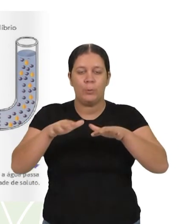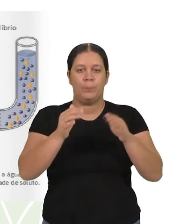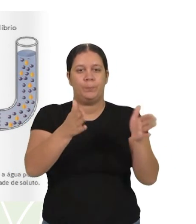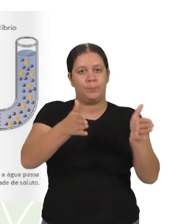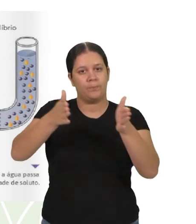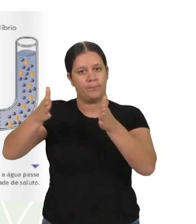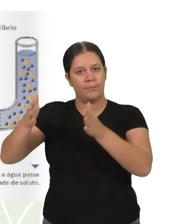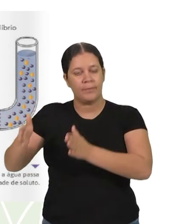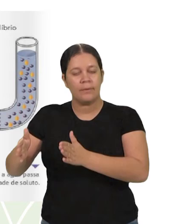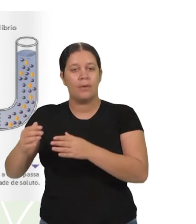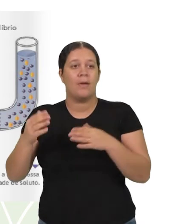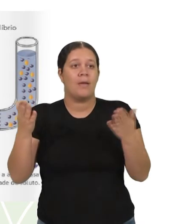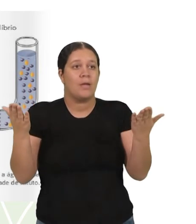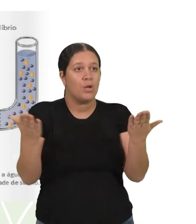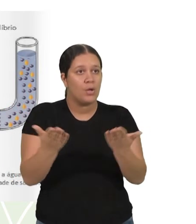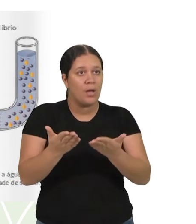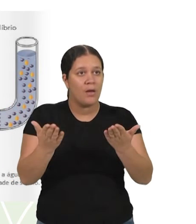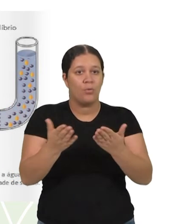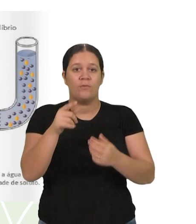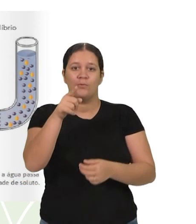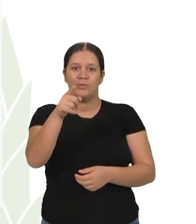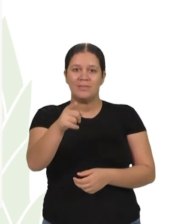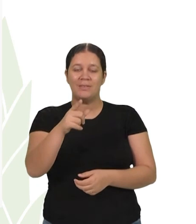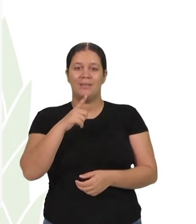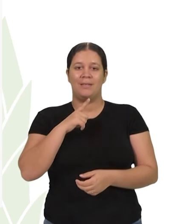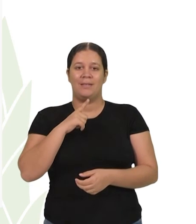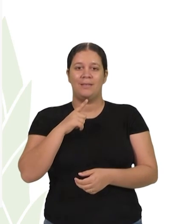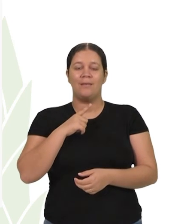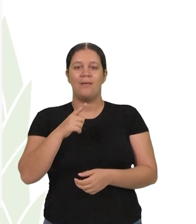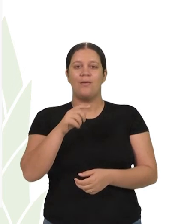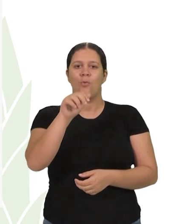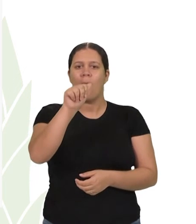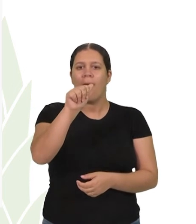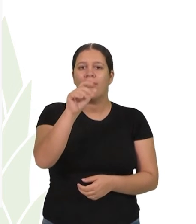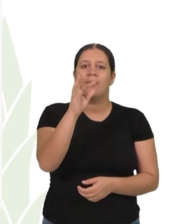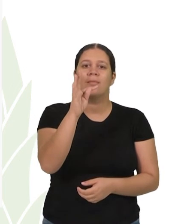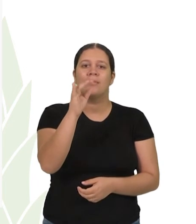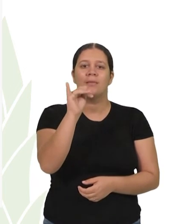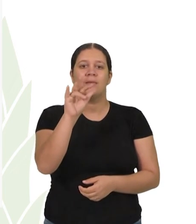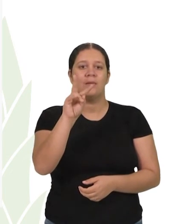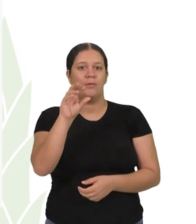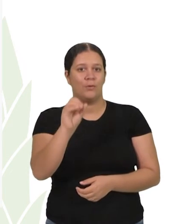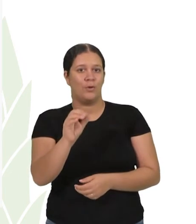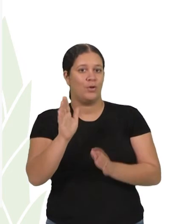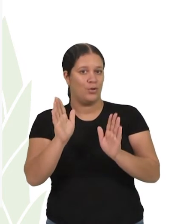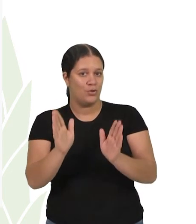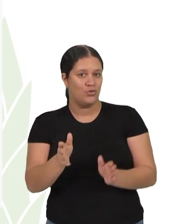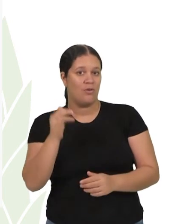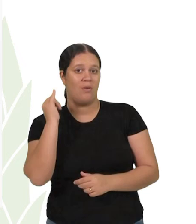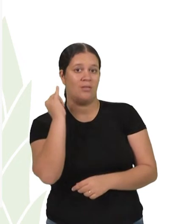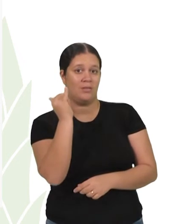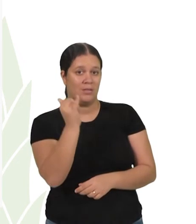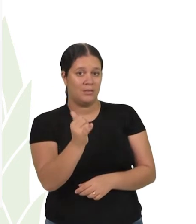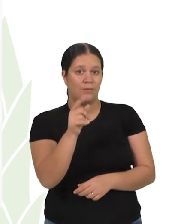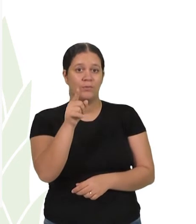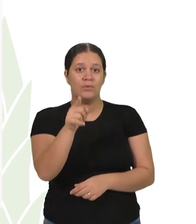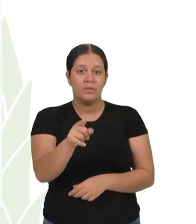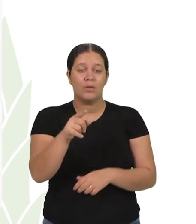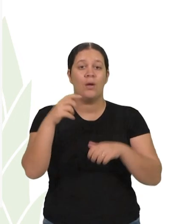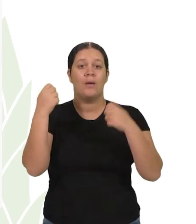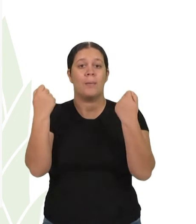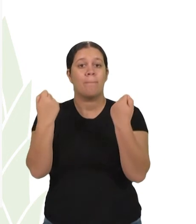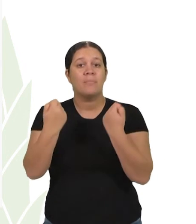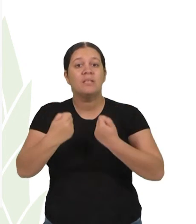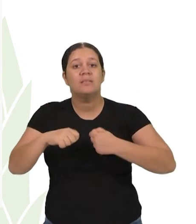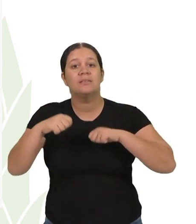bom? E você tem, finalmente, o transporte ativo, que é, como eu te disse, o transporte